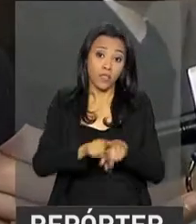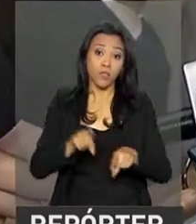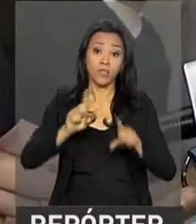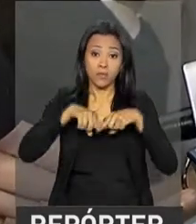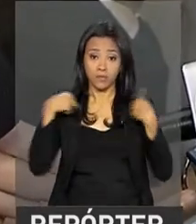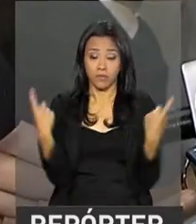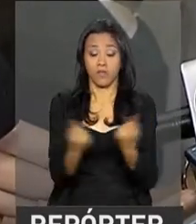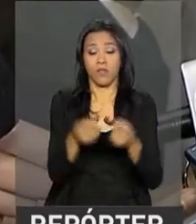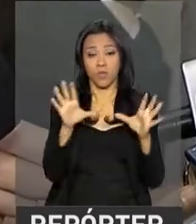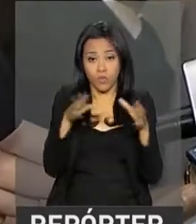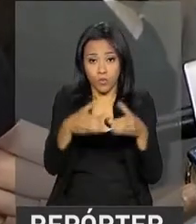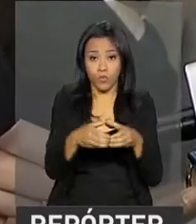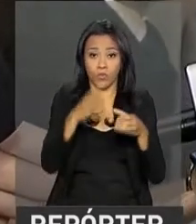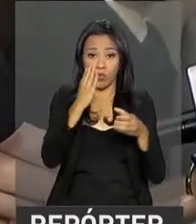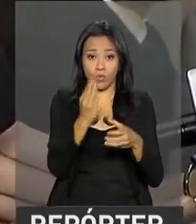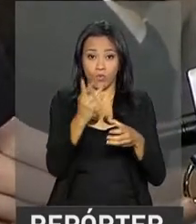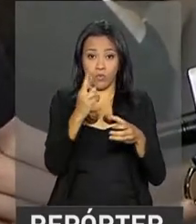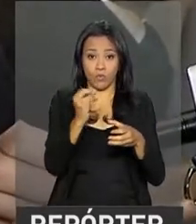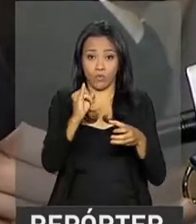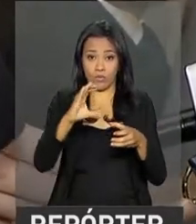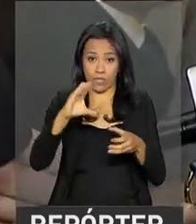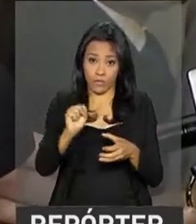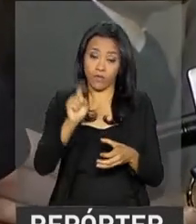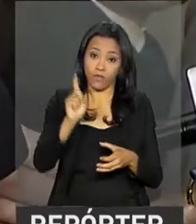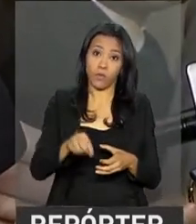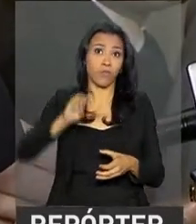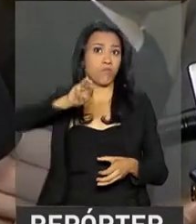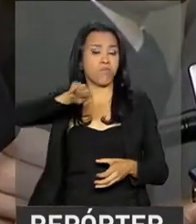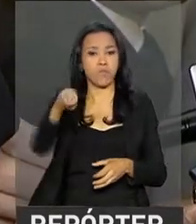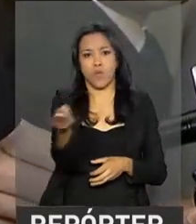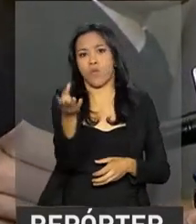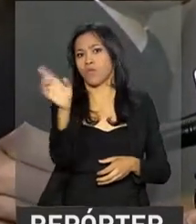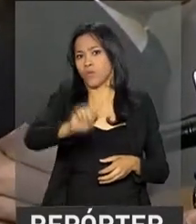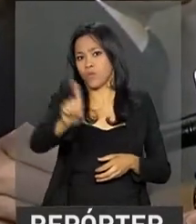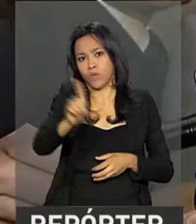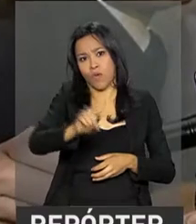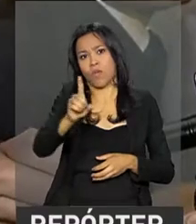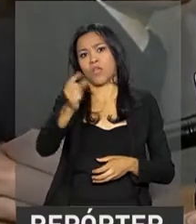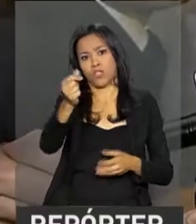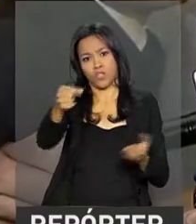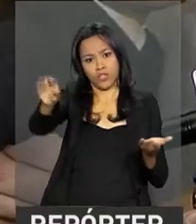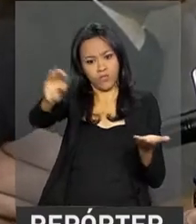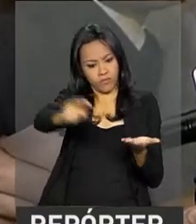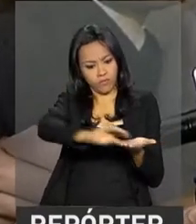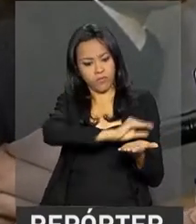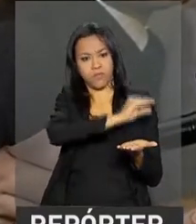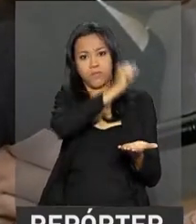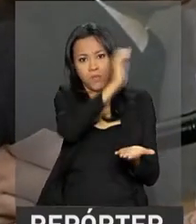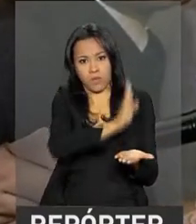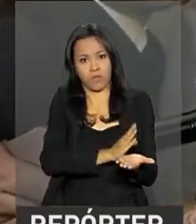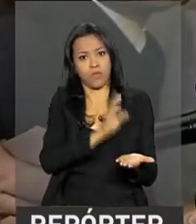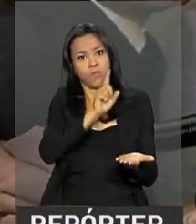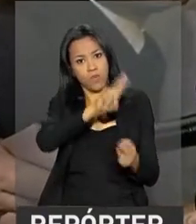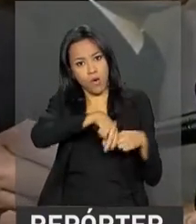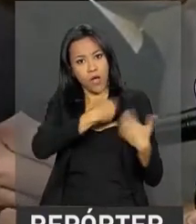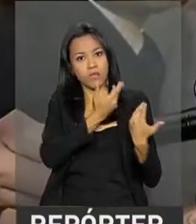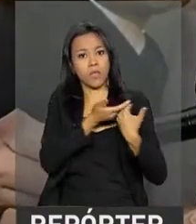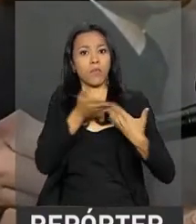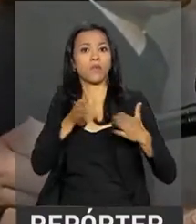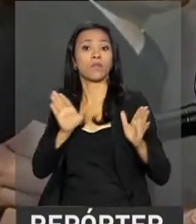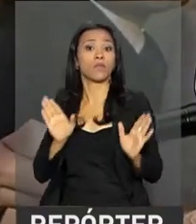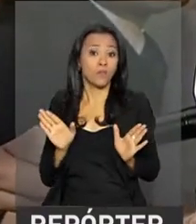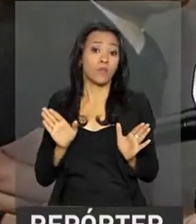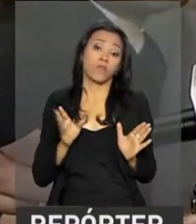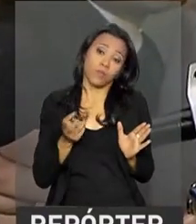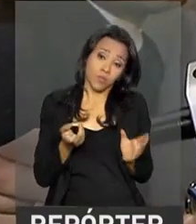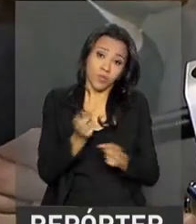Foram milhões ou mais bilhões de dólares que poderão ir para o nosso país em face da abertura que nós fizemos